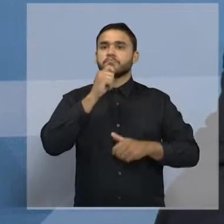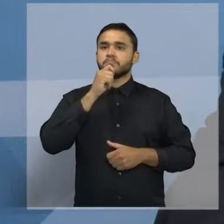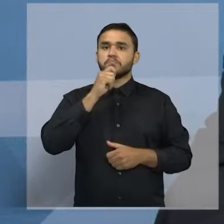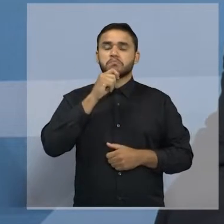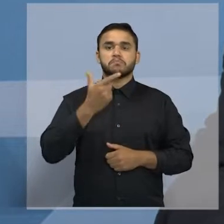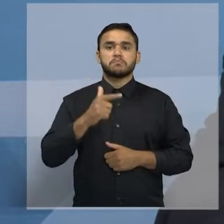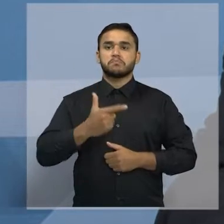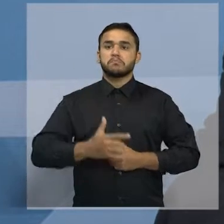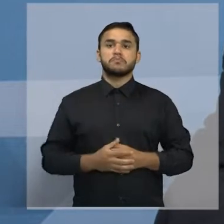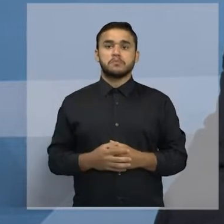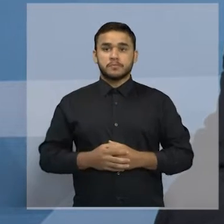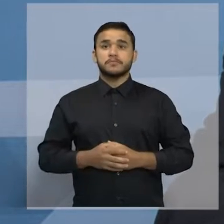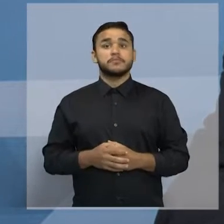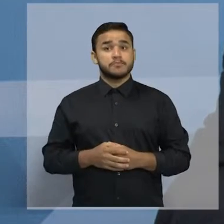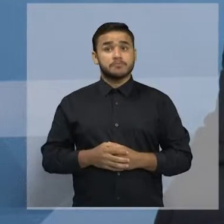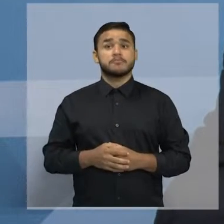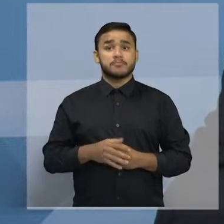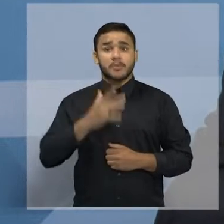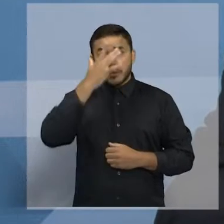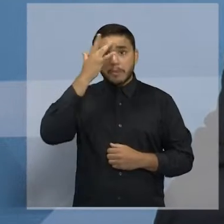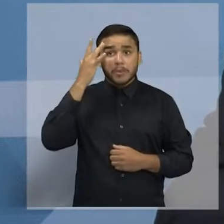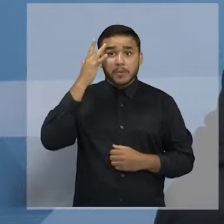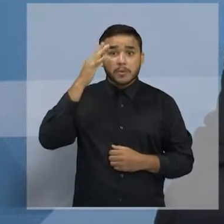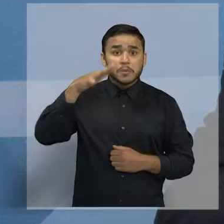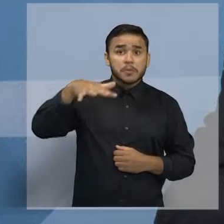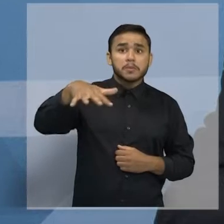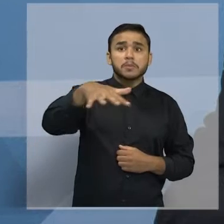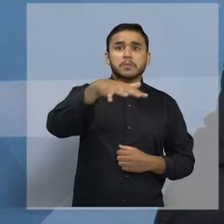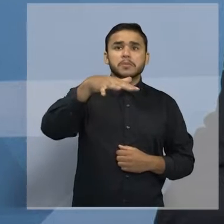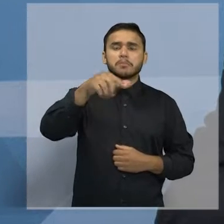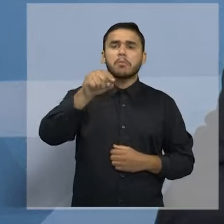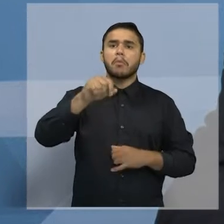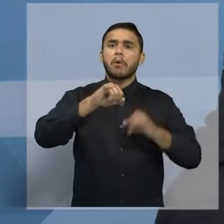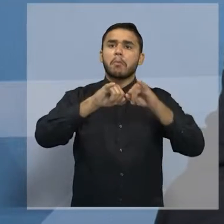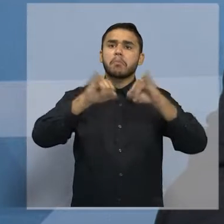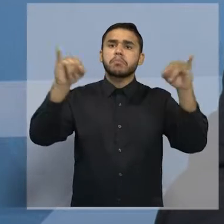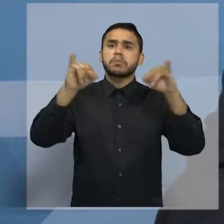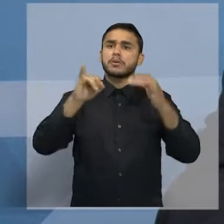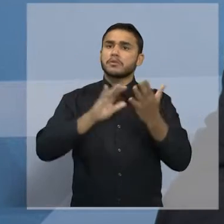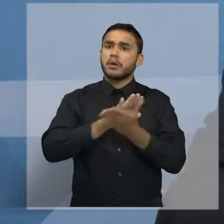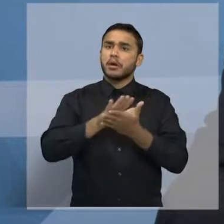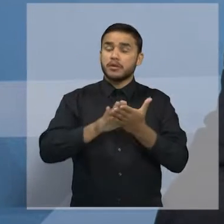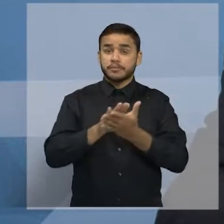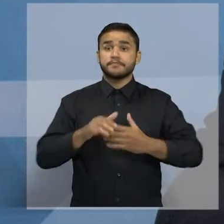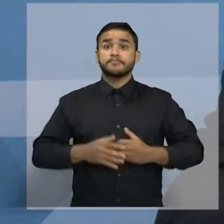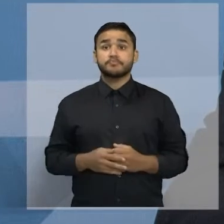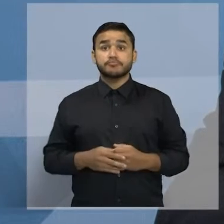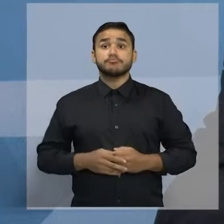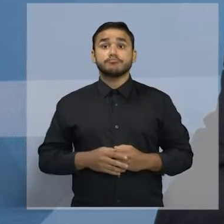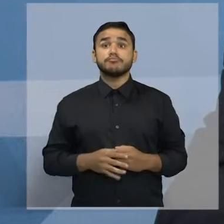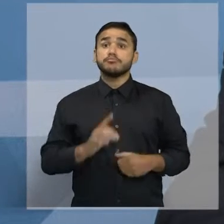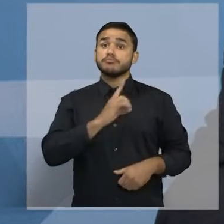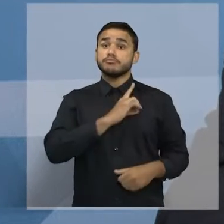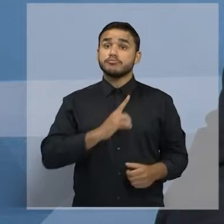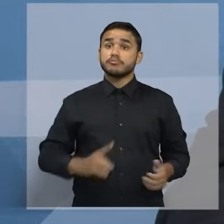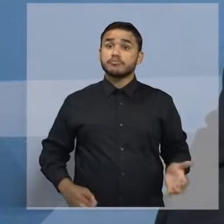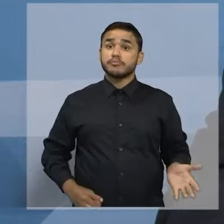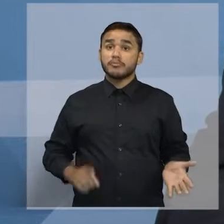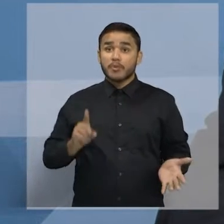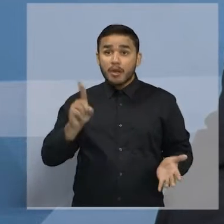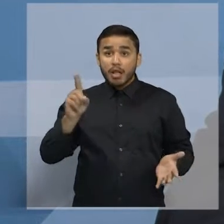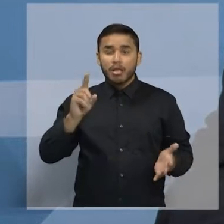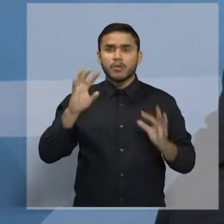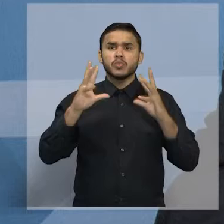os mais interessados, que são as pessoas. Os próprios deputados na Câmara têm reclamado bastante que, para